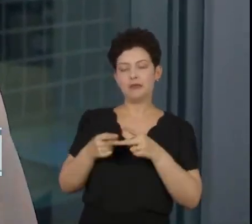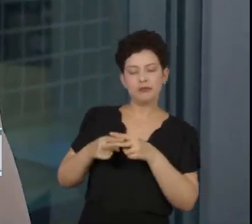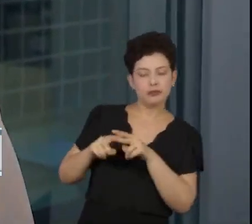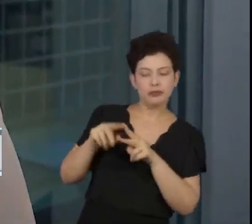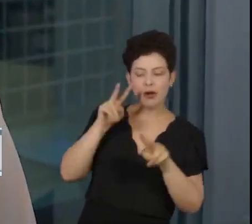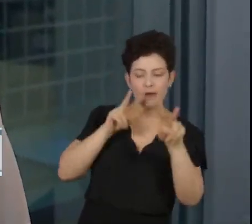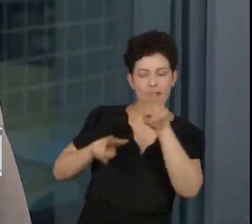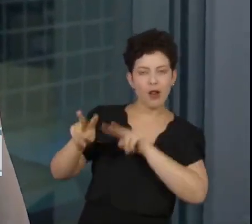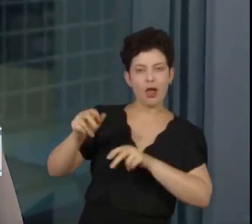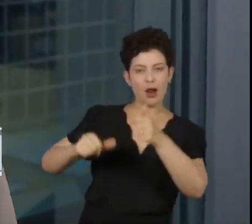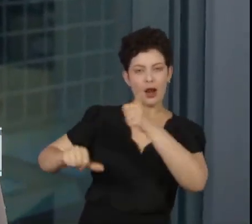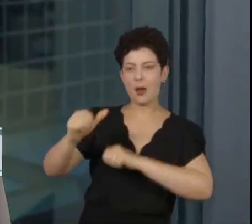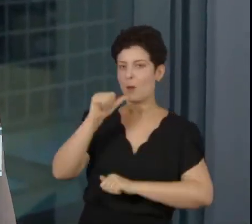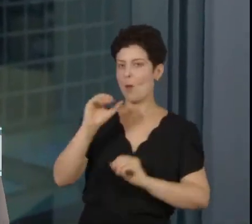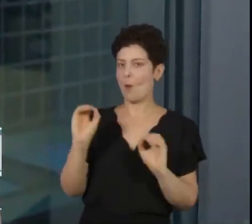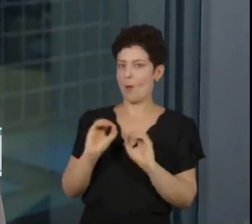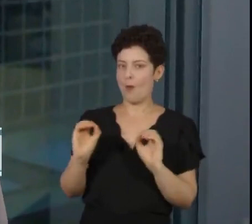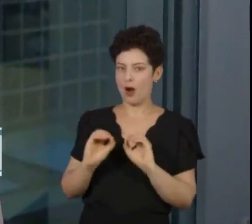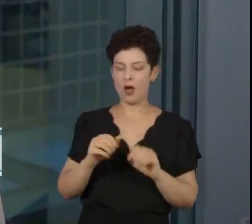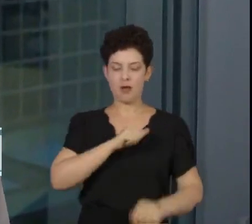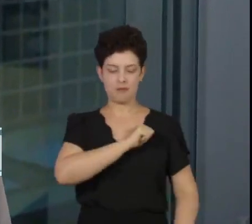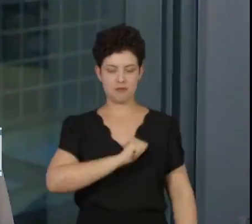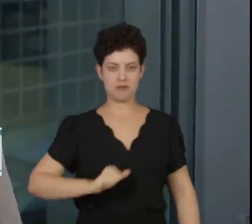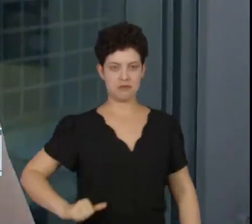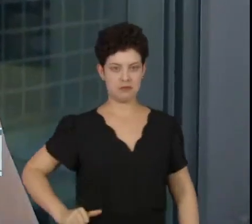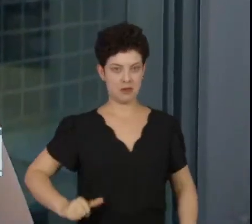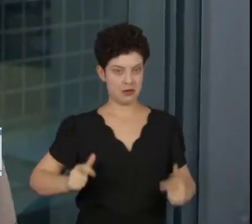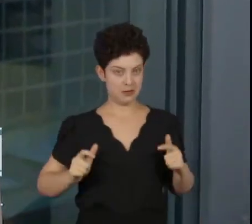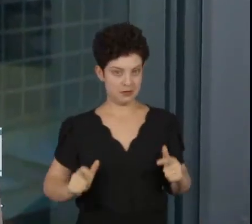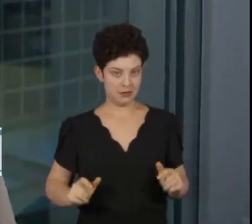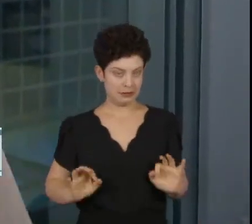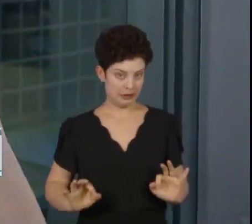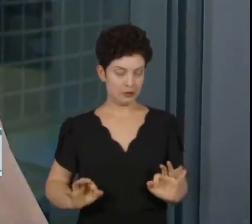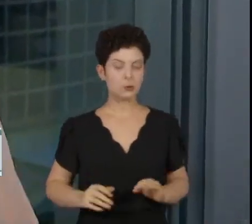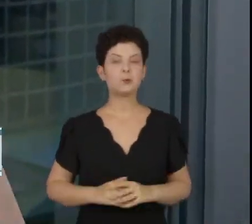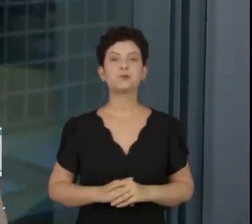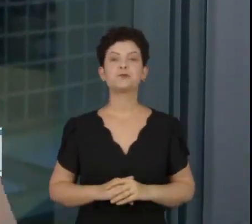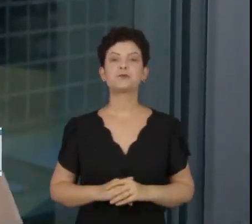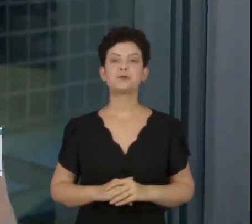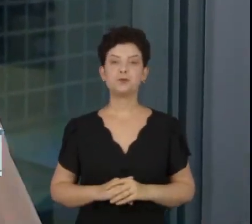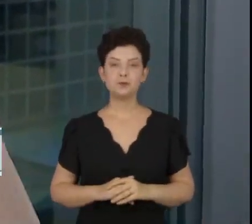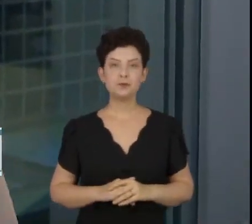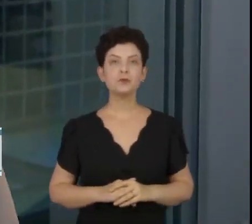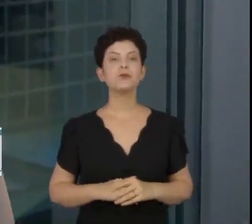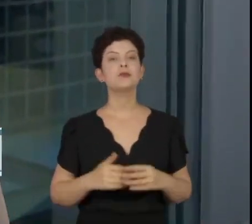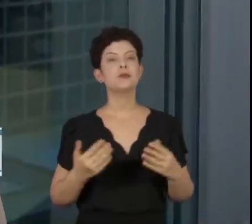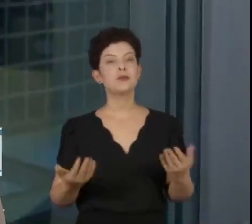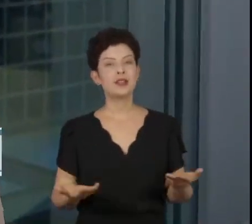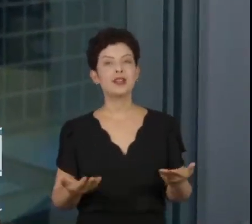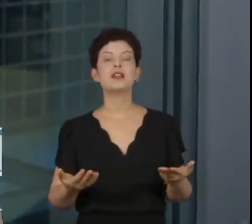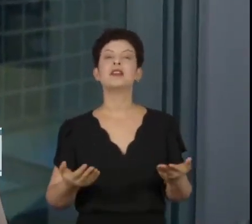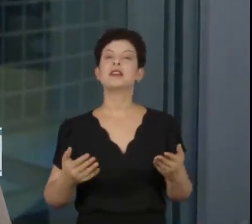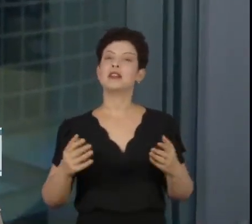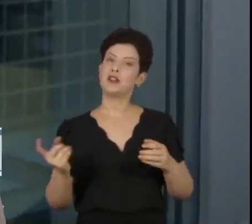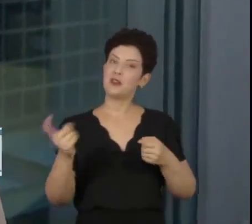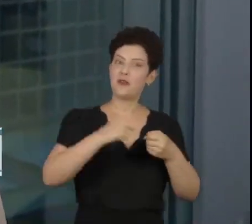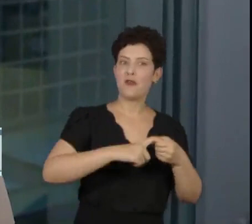carro, não beber, usar o cinto de segurança e ir com vontade de voltar para a